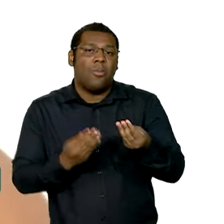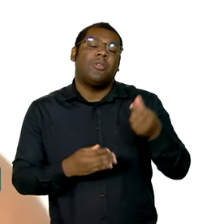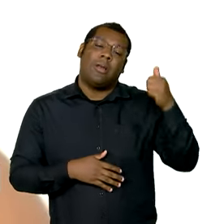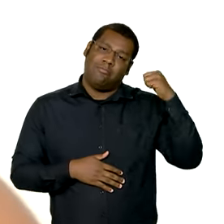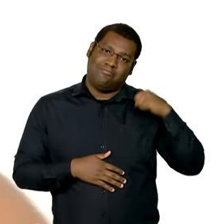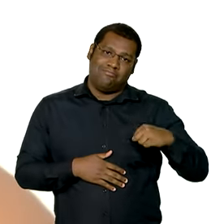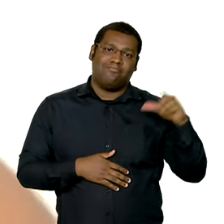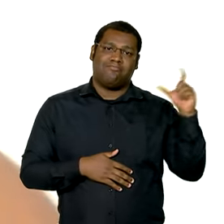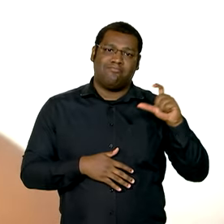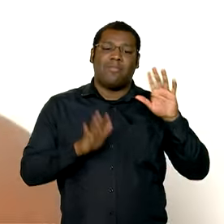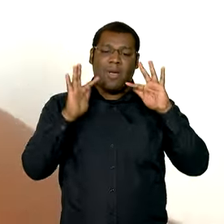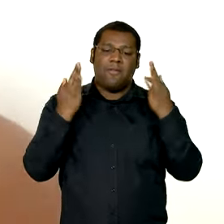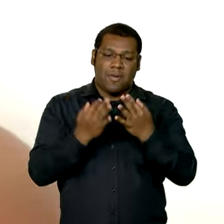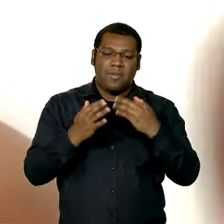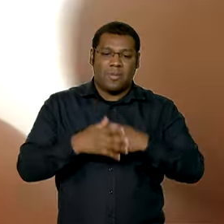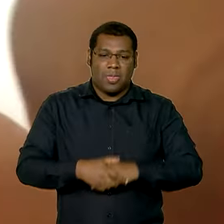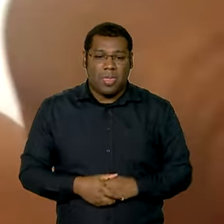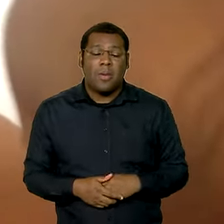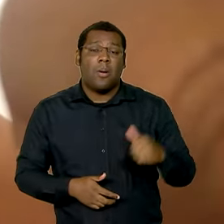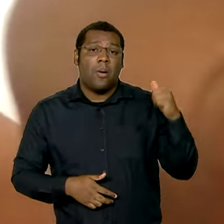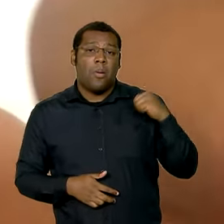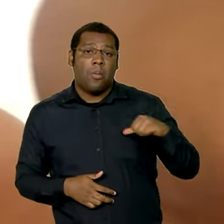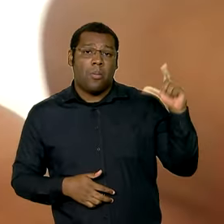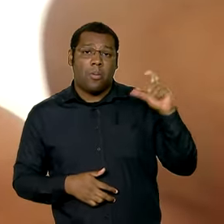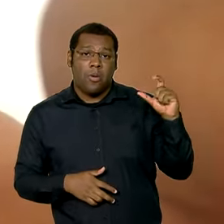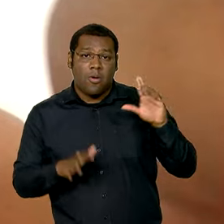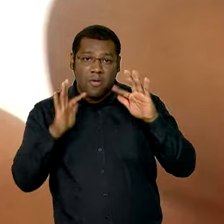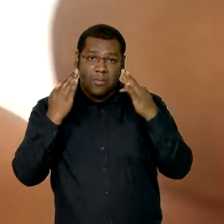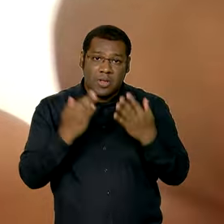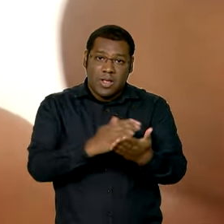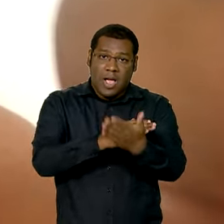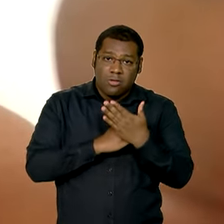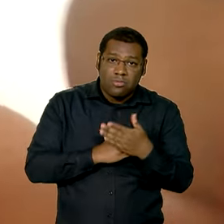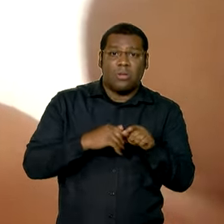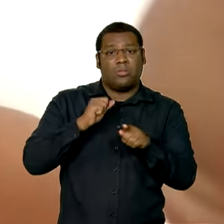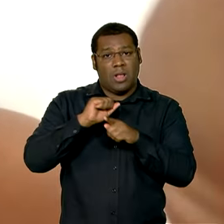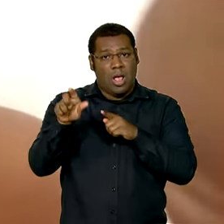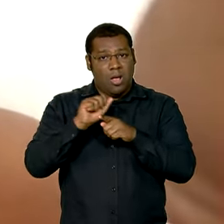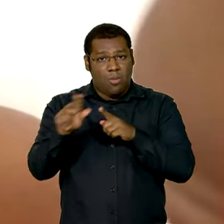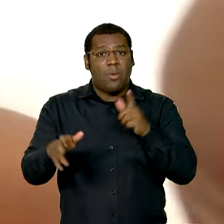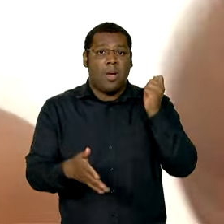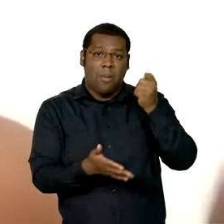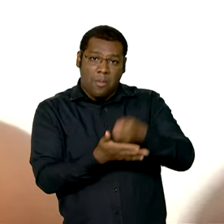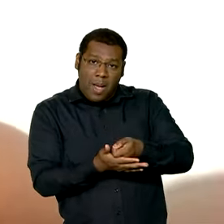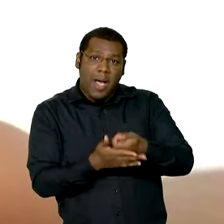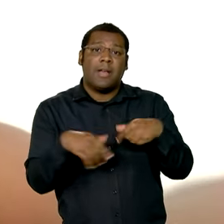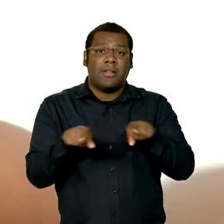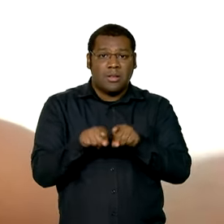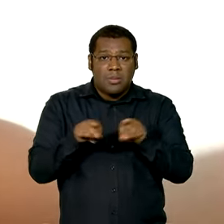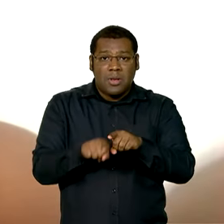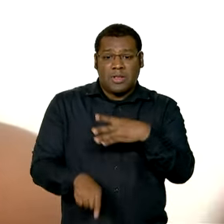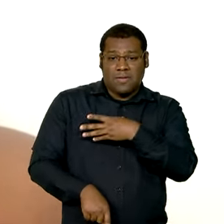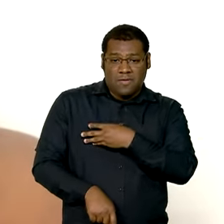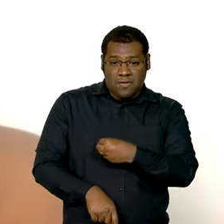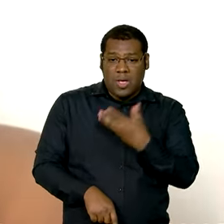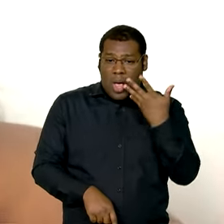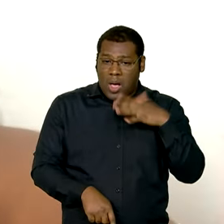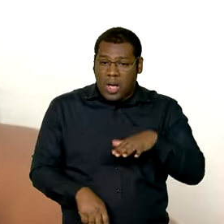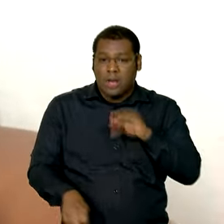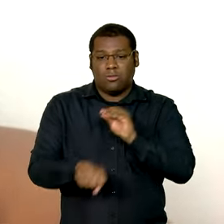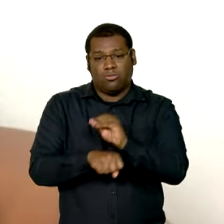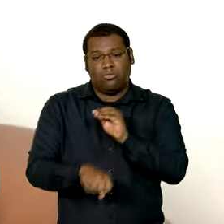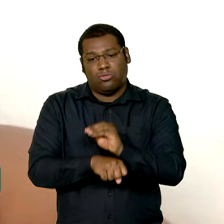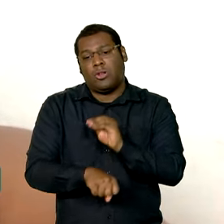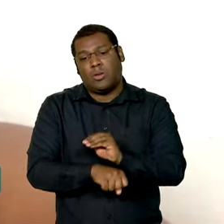auxílio por conta por conta do do filho que tem aluguel tem conta né aí a gente precisa de uma de uma renda assim fixa